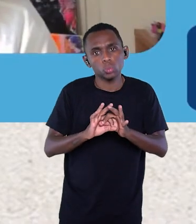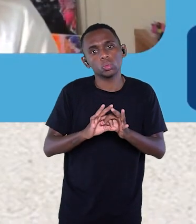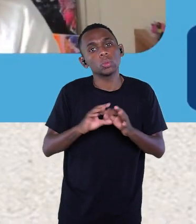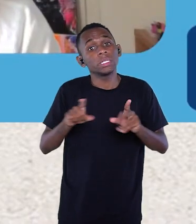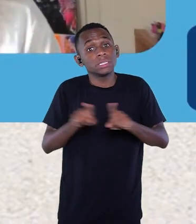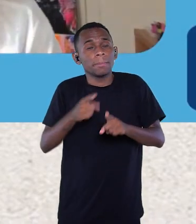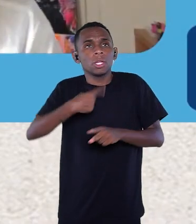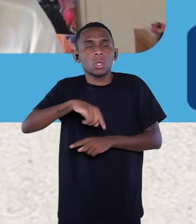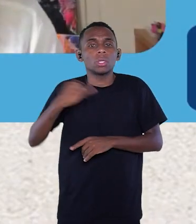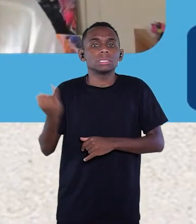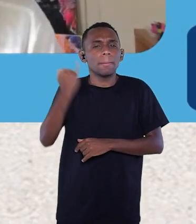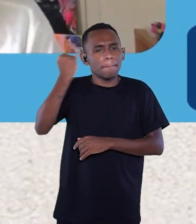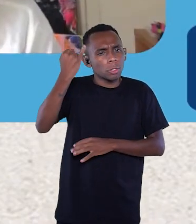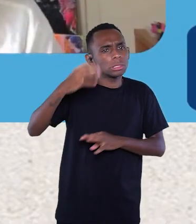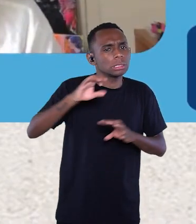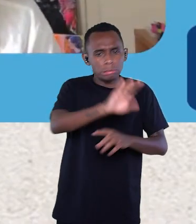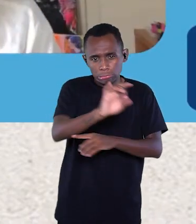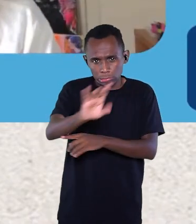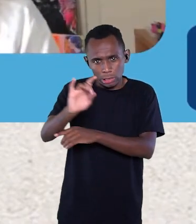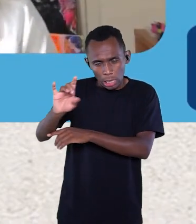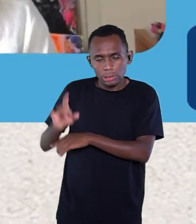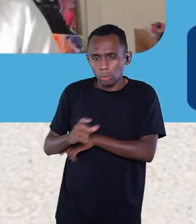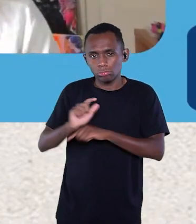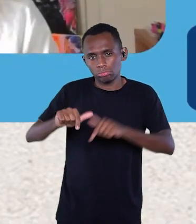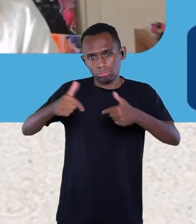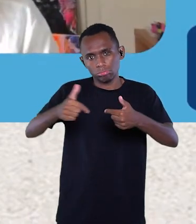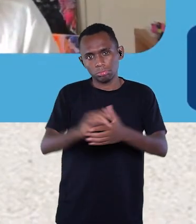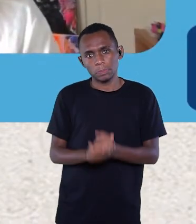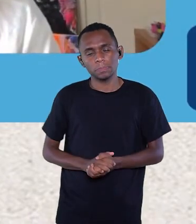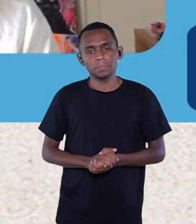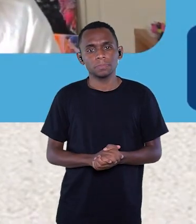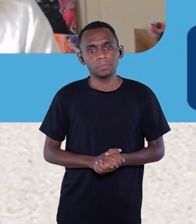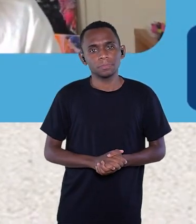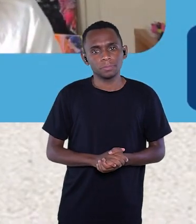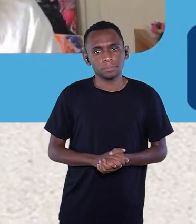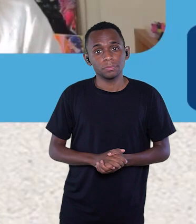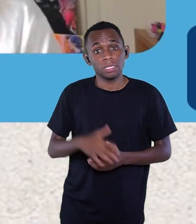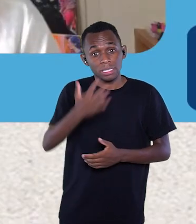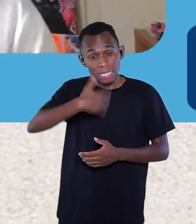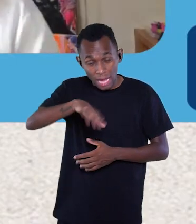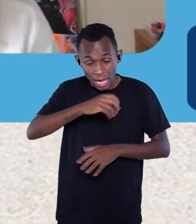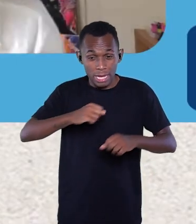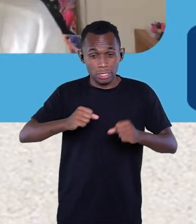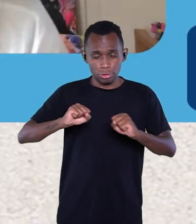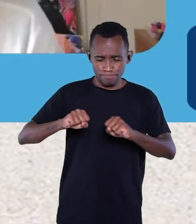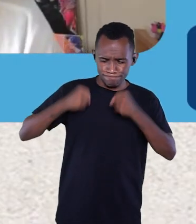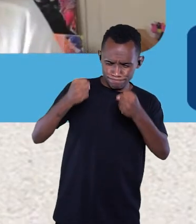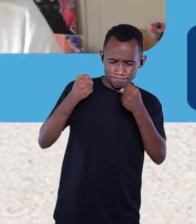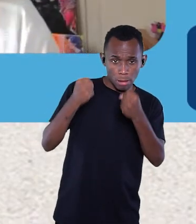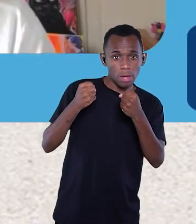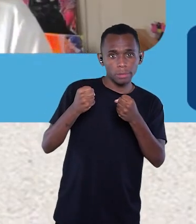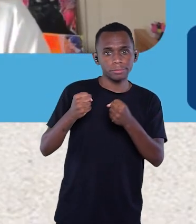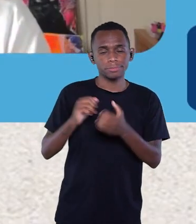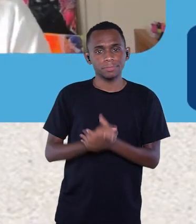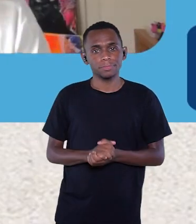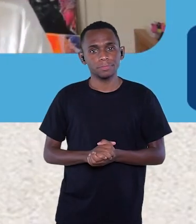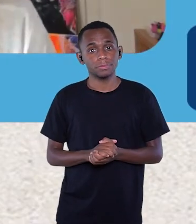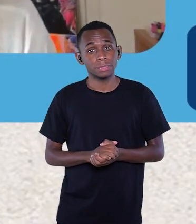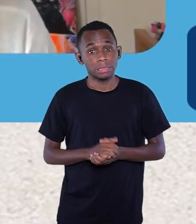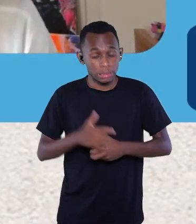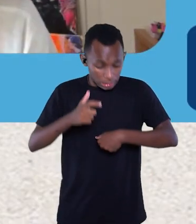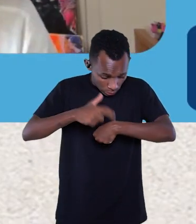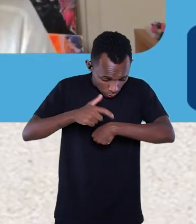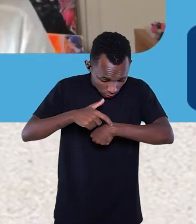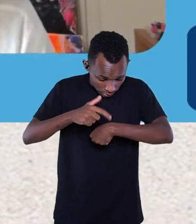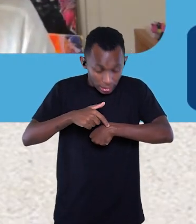gente é importante dentro disso, assim, né? Dentro da militância em geral, assim. Nosso